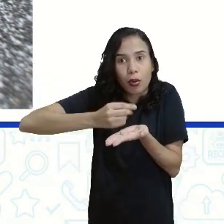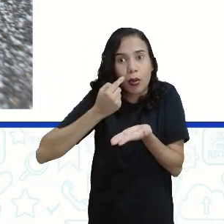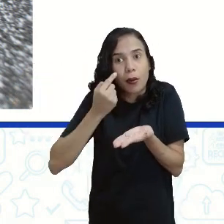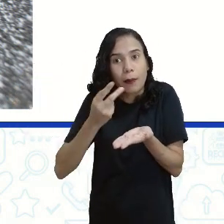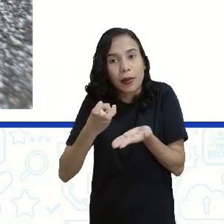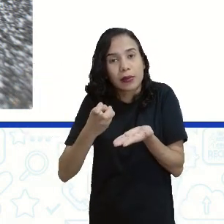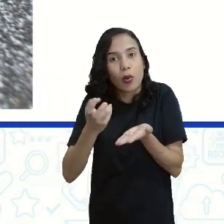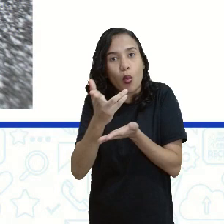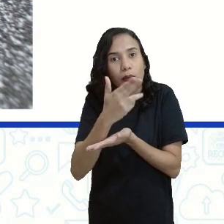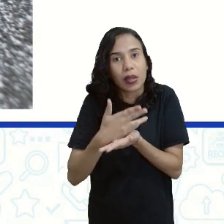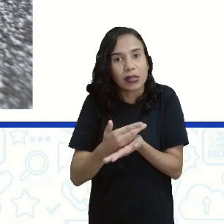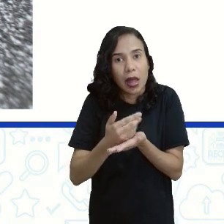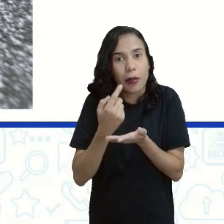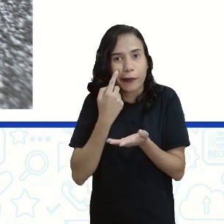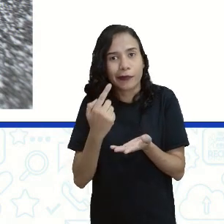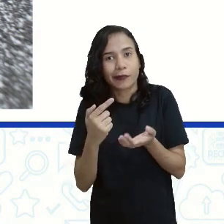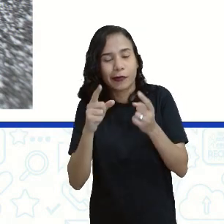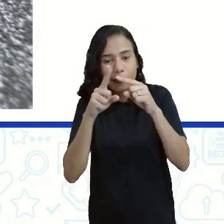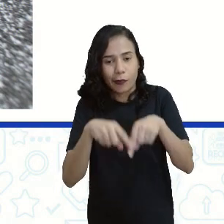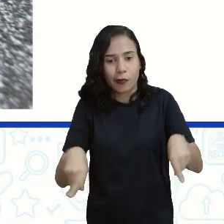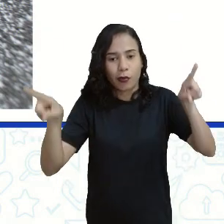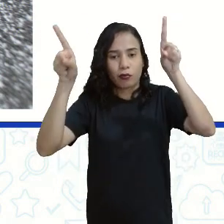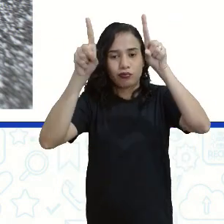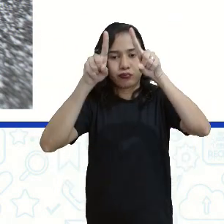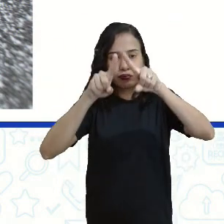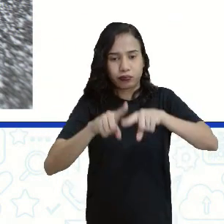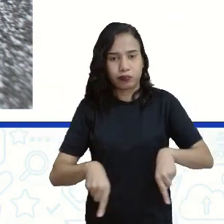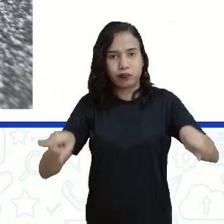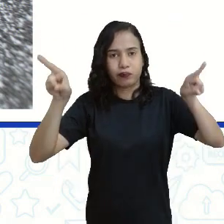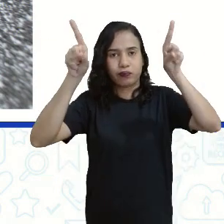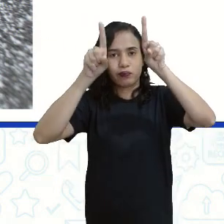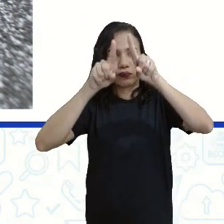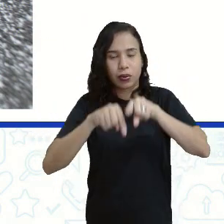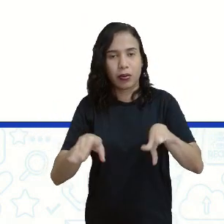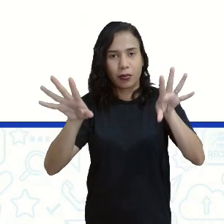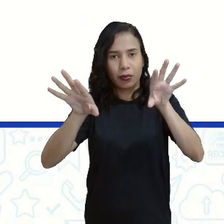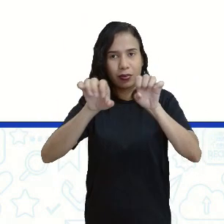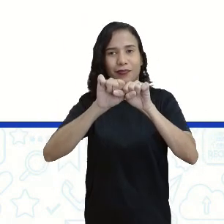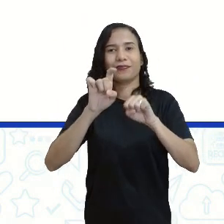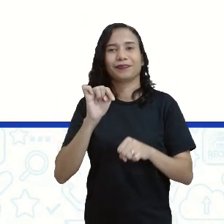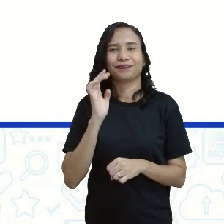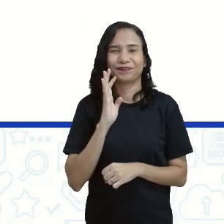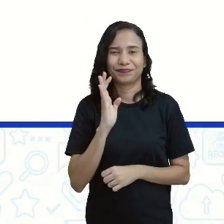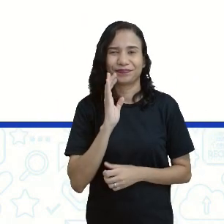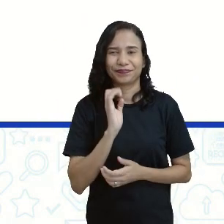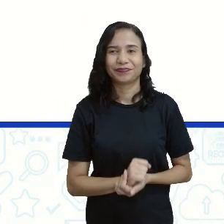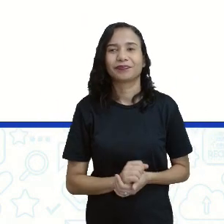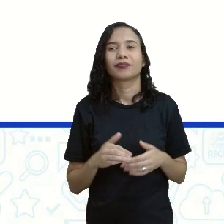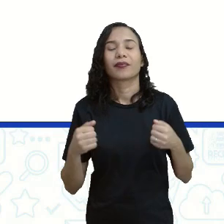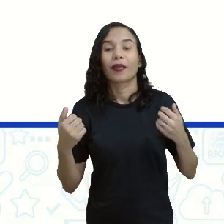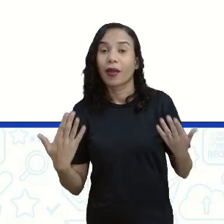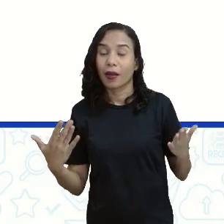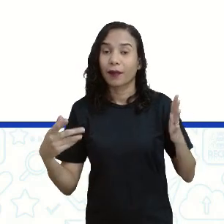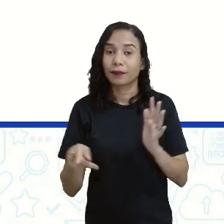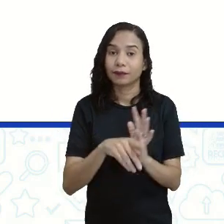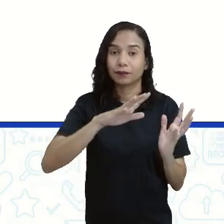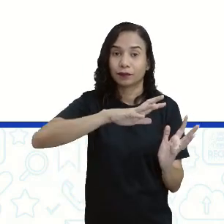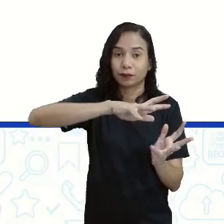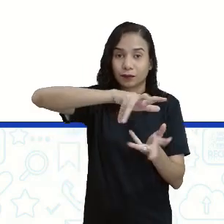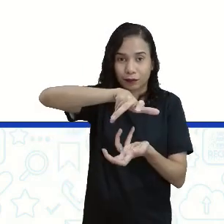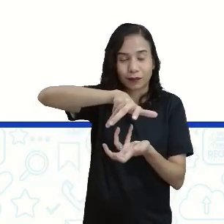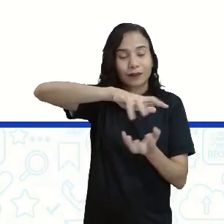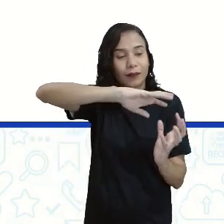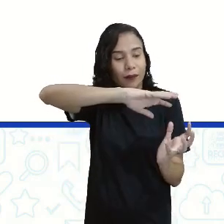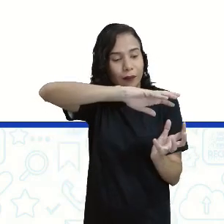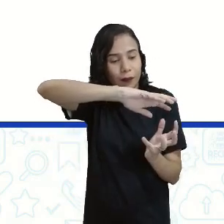desenho ali no entorno. A gente percebe que existe ali um campo magnético. Bem legal isso aí. E o campo magnético terrestre,